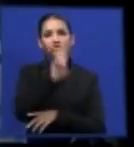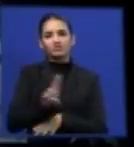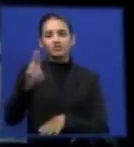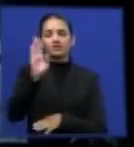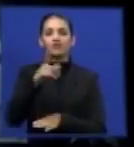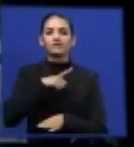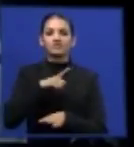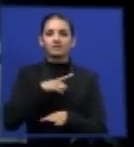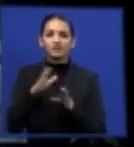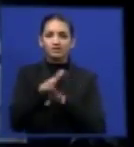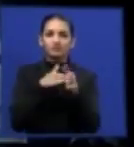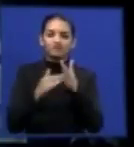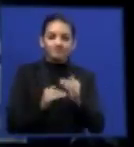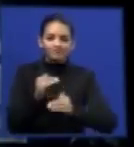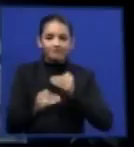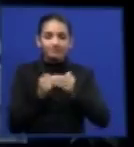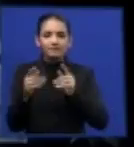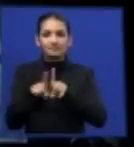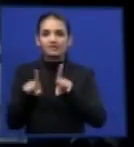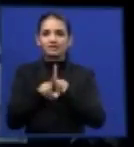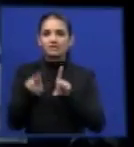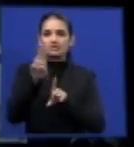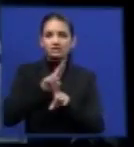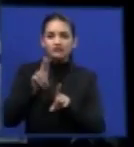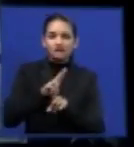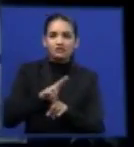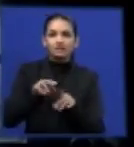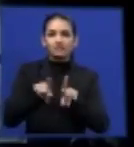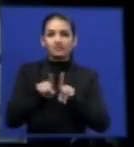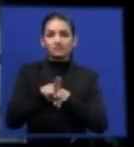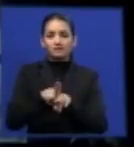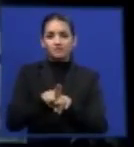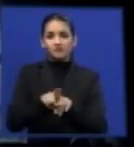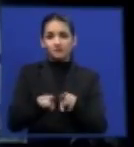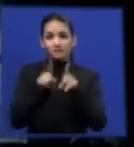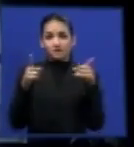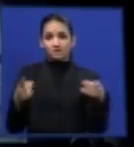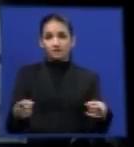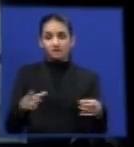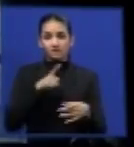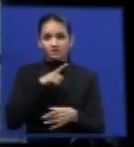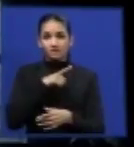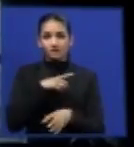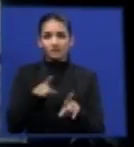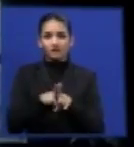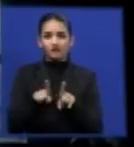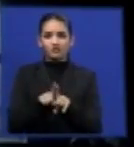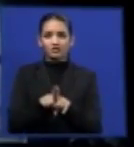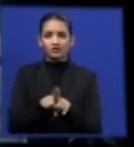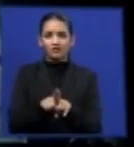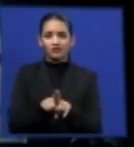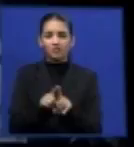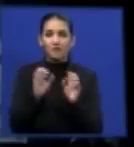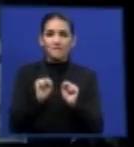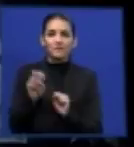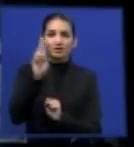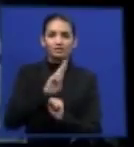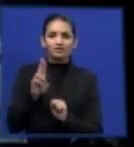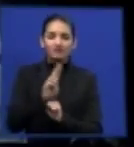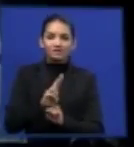processo de desgaste então ele eh tem um ciclo de vida